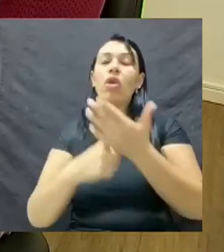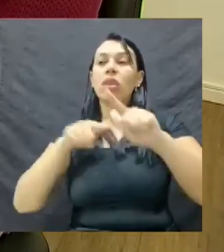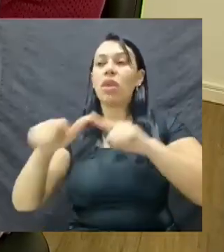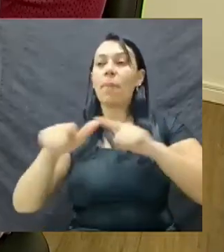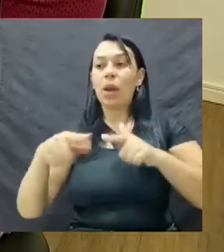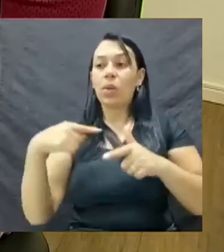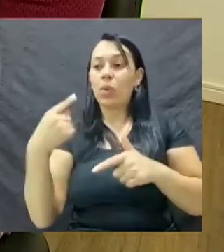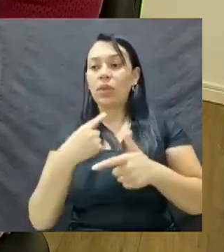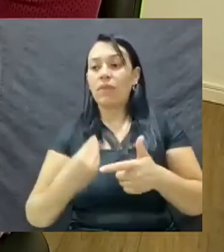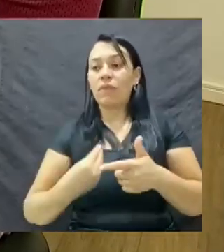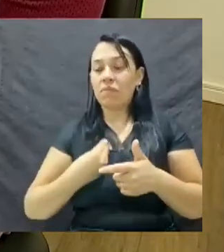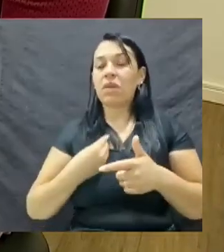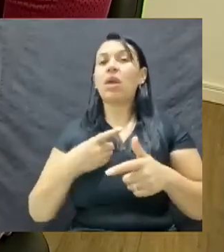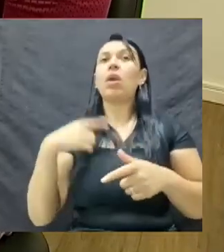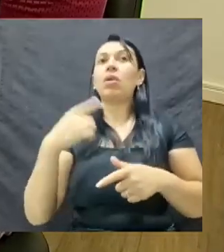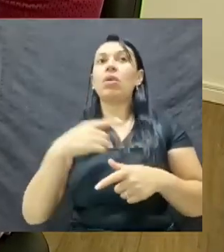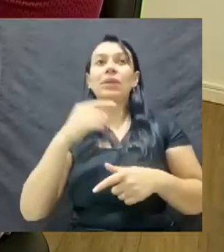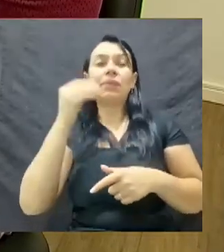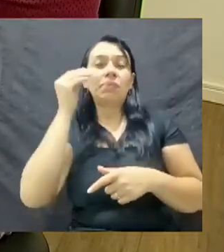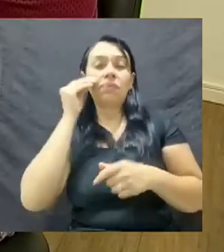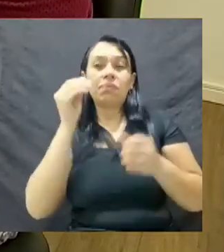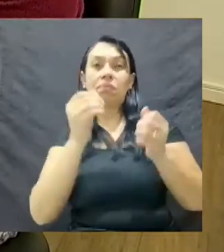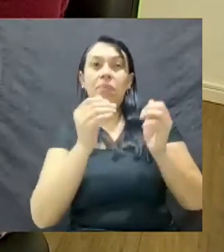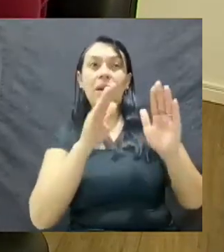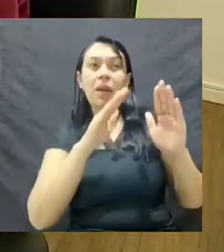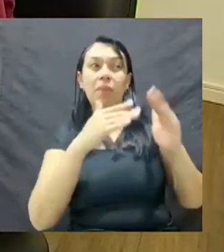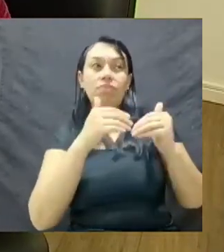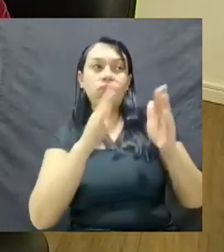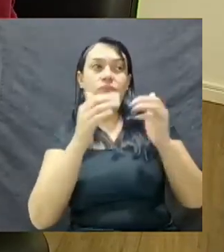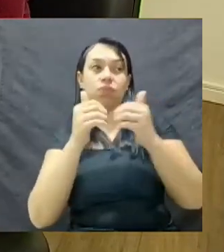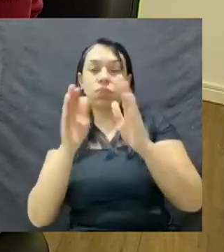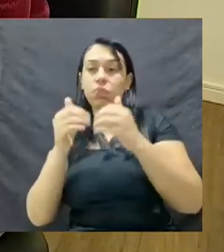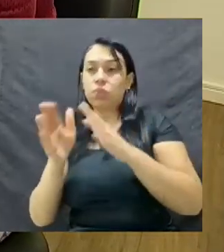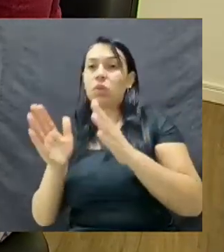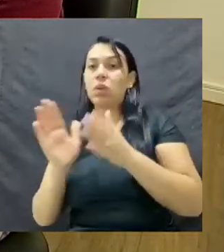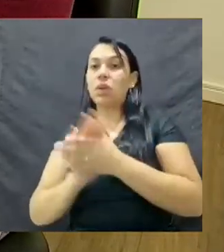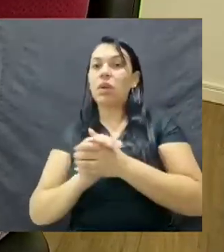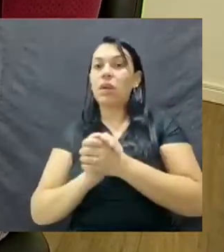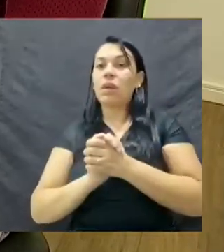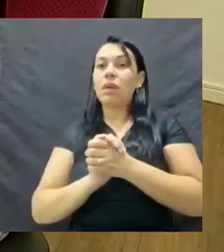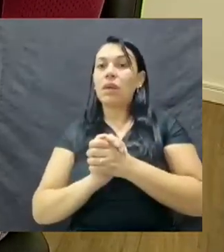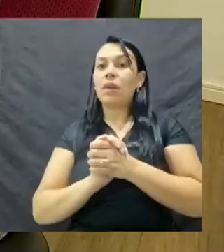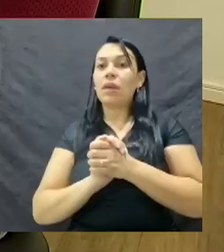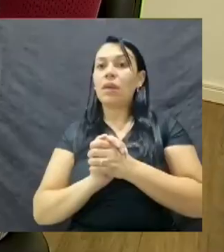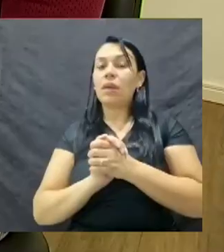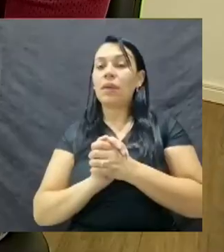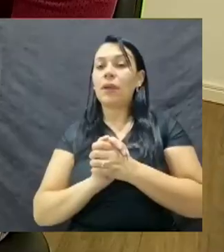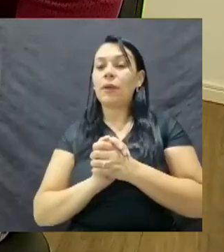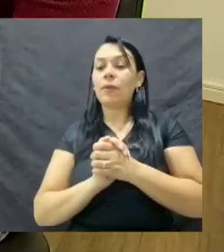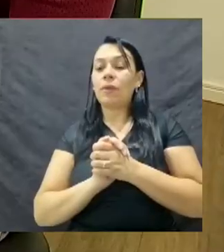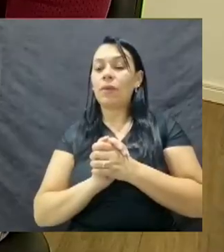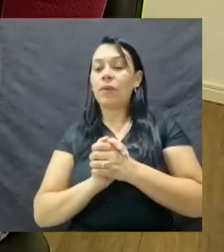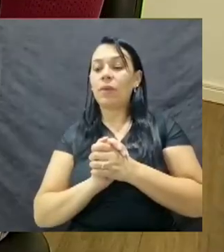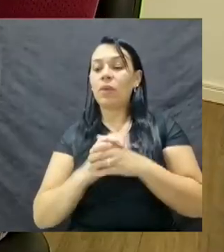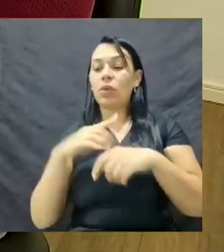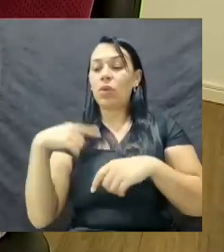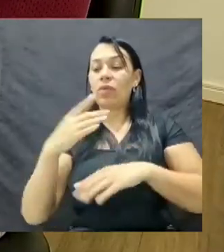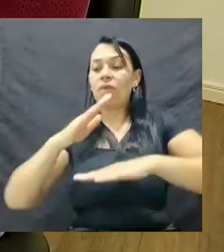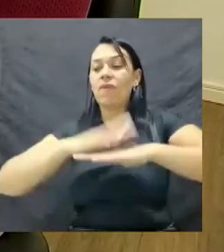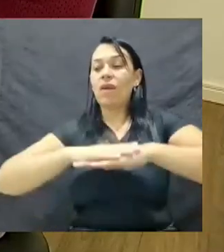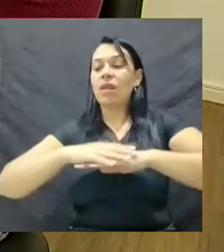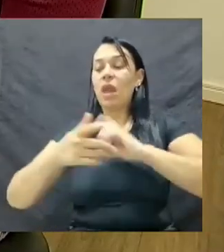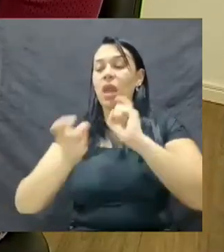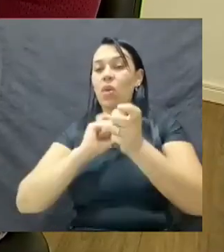sempre está de portas abertas aqui, sabe, a gente recebe a todos, tudo. Nós fazemos muitas reuniões, sabe, eles